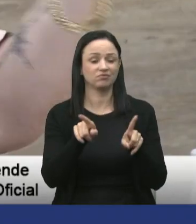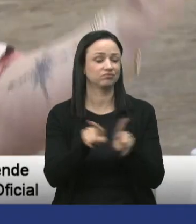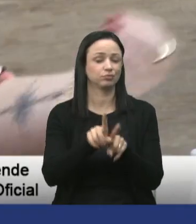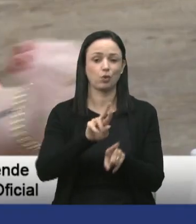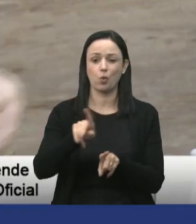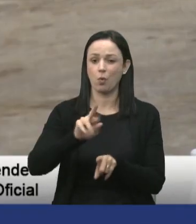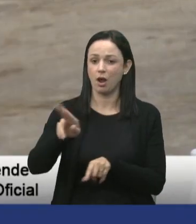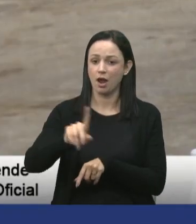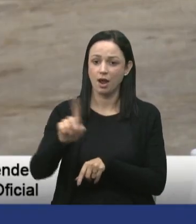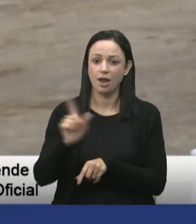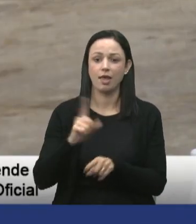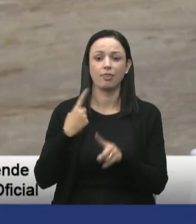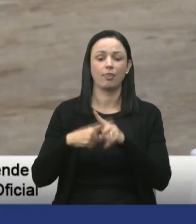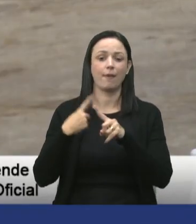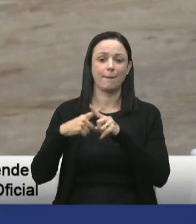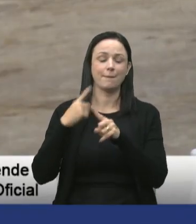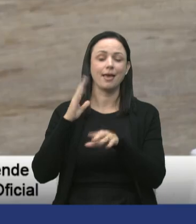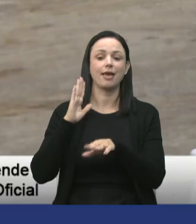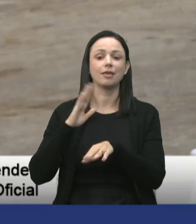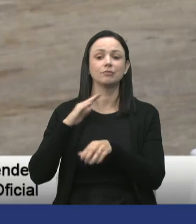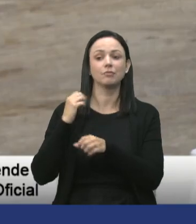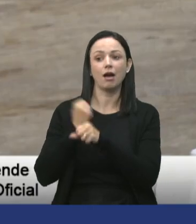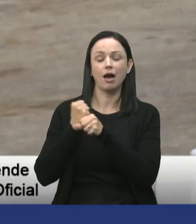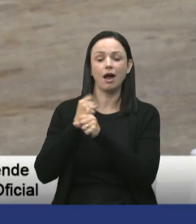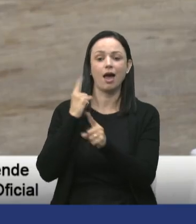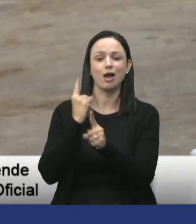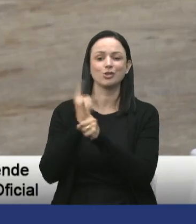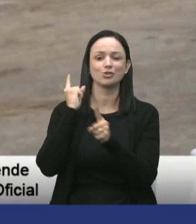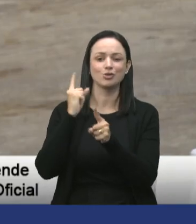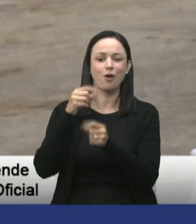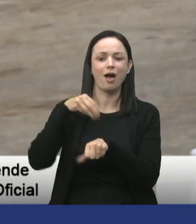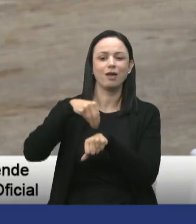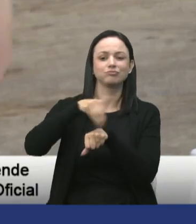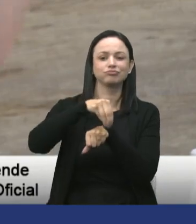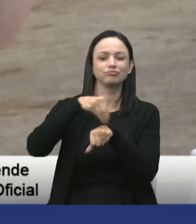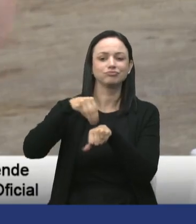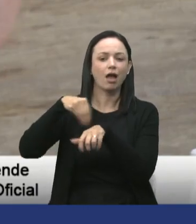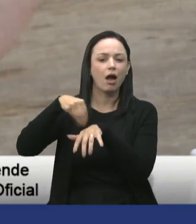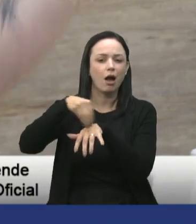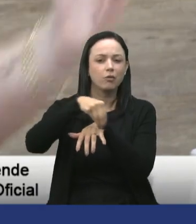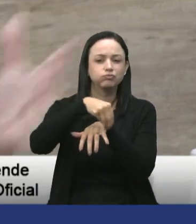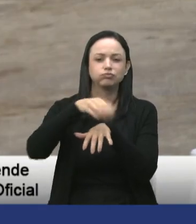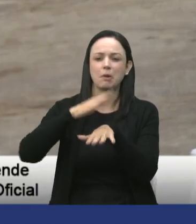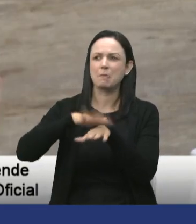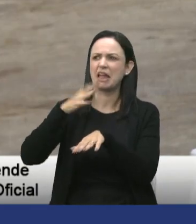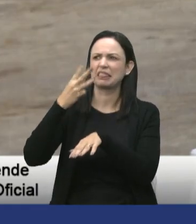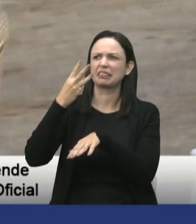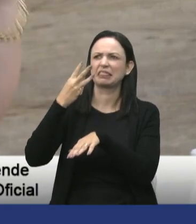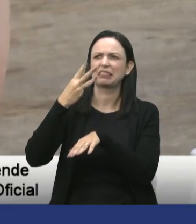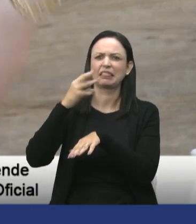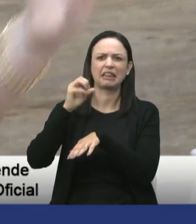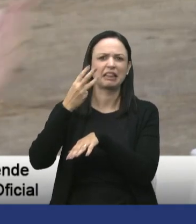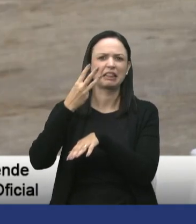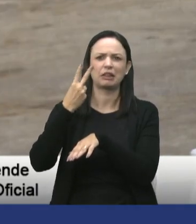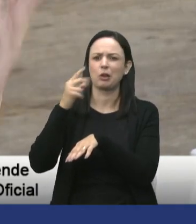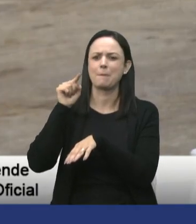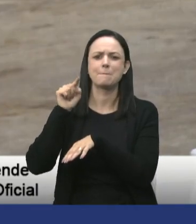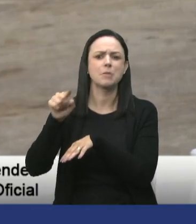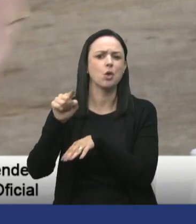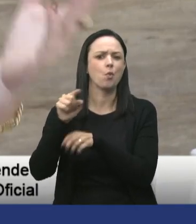pelo tempo dos achados arqueológicos dela, a gente consegue saber de mais de 30, 32 mil anos